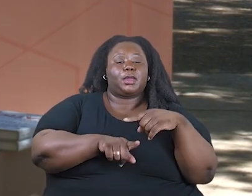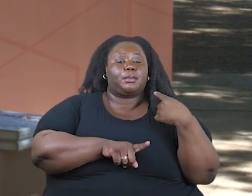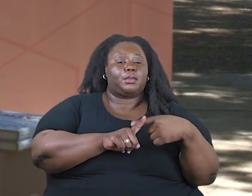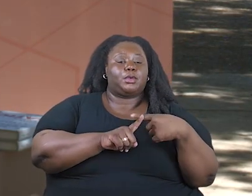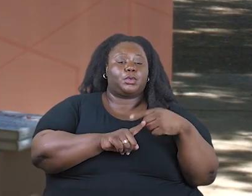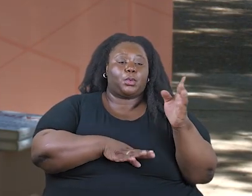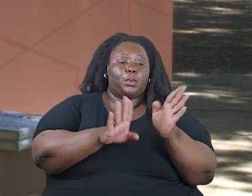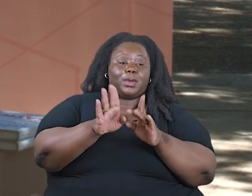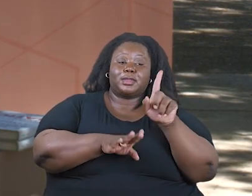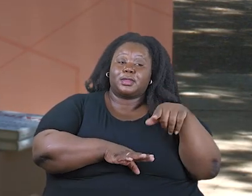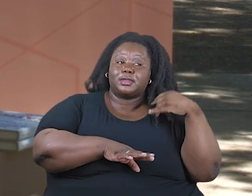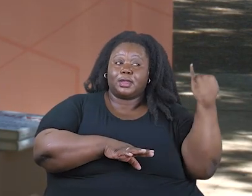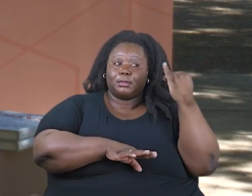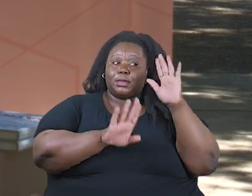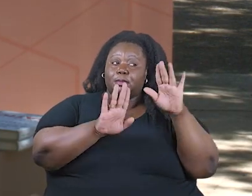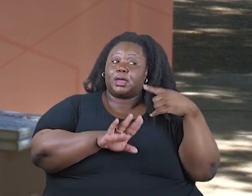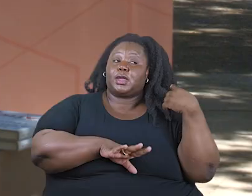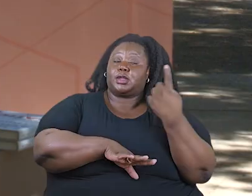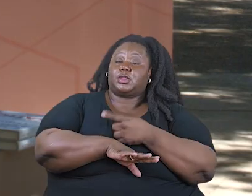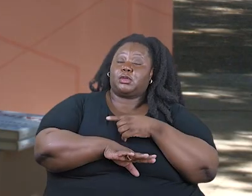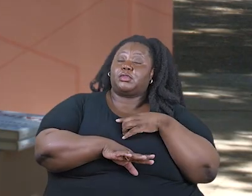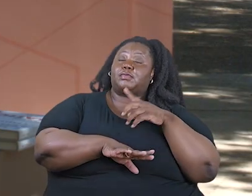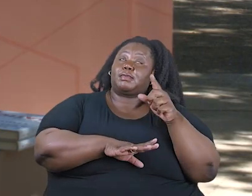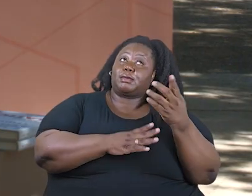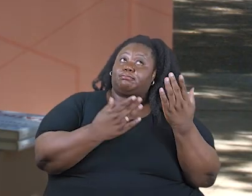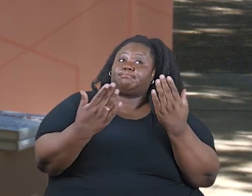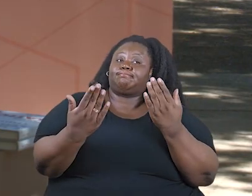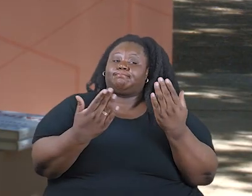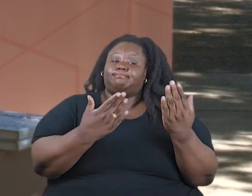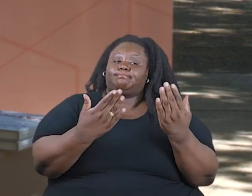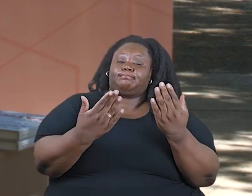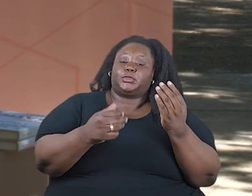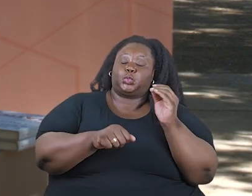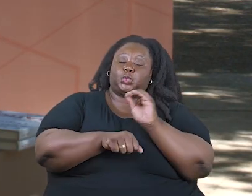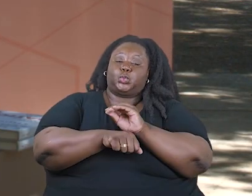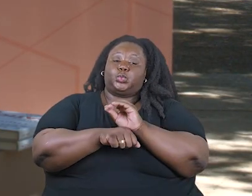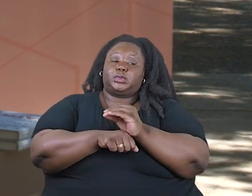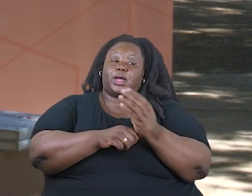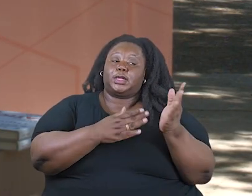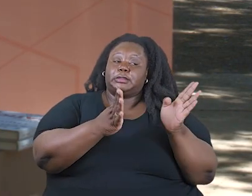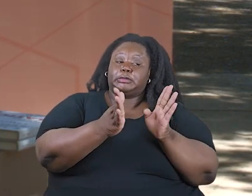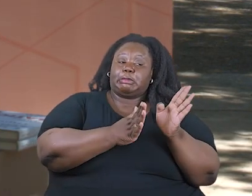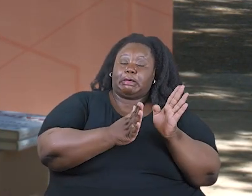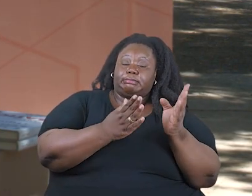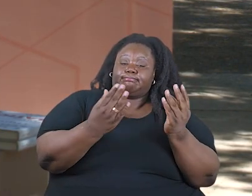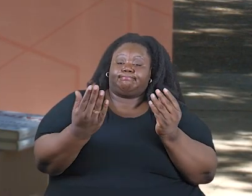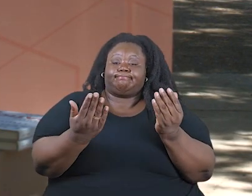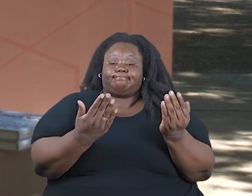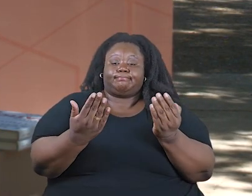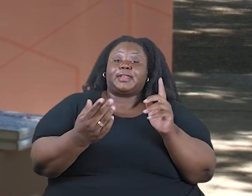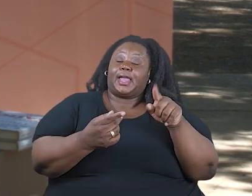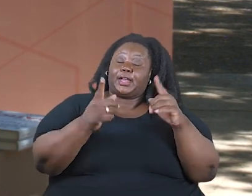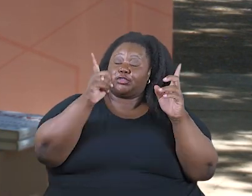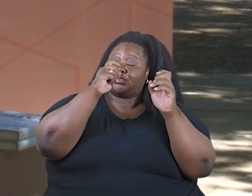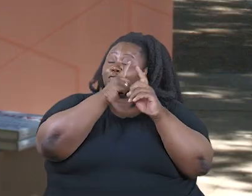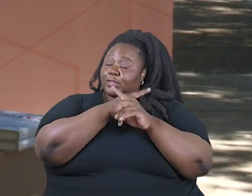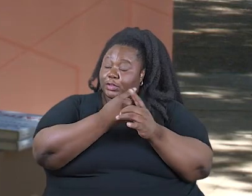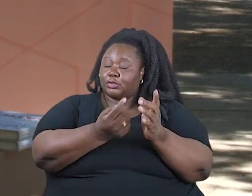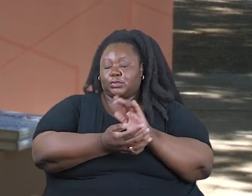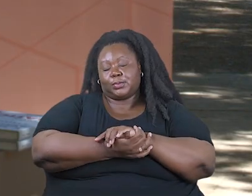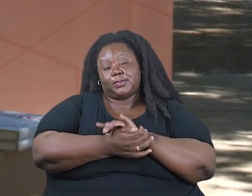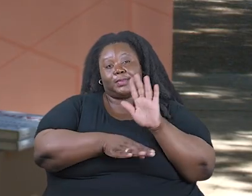super importante, mas a gente fica nesse dilema, né, da conservação e do acesso. Então, é complicado mesmo,